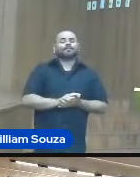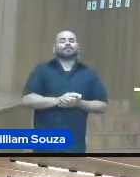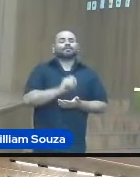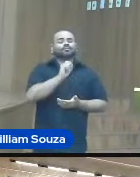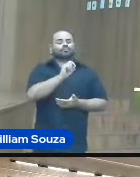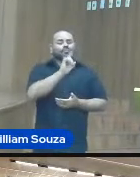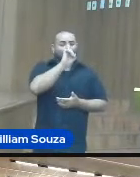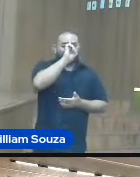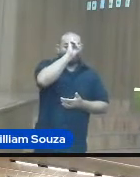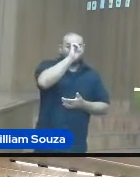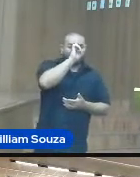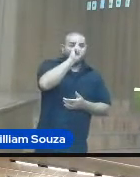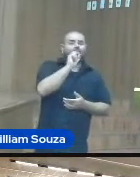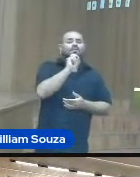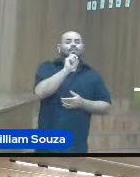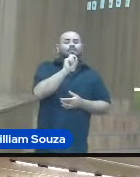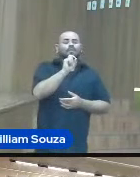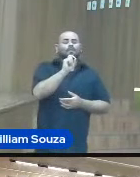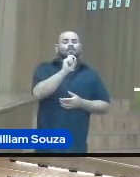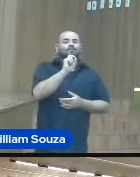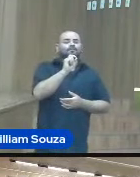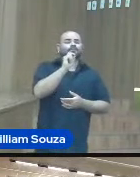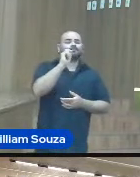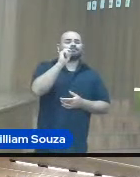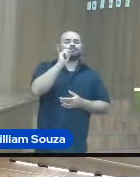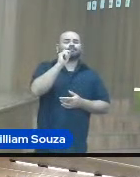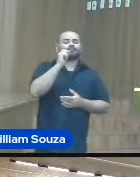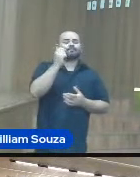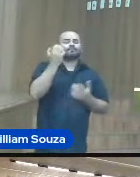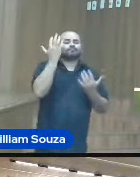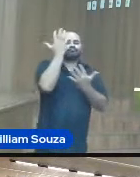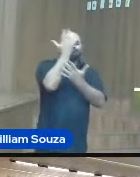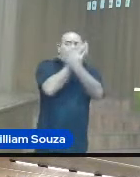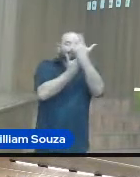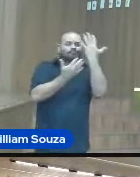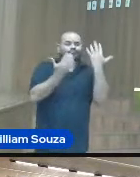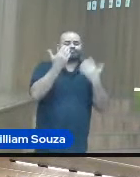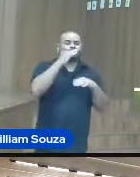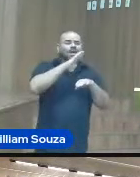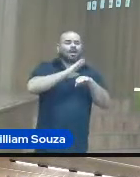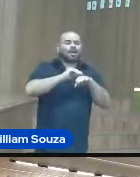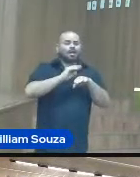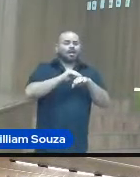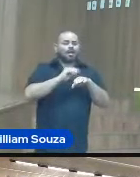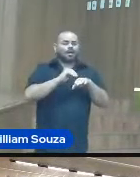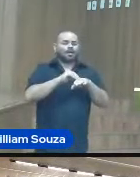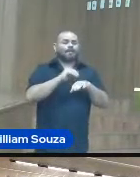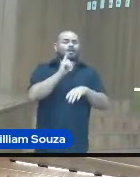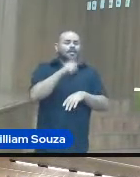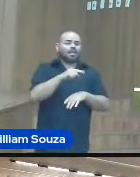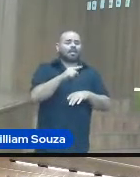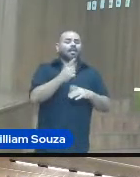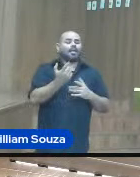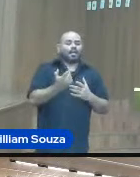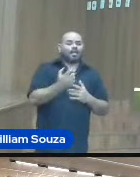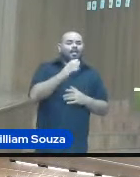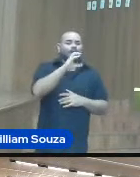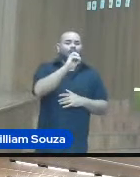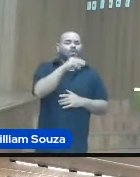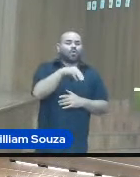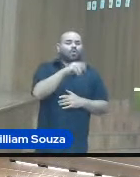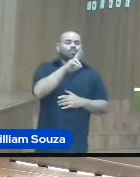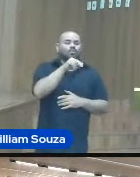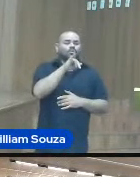mito, uma ilusão chamado o perigo vermelho. Ah, o comunismo, essas coisas aí.